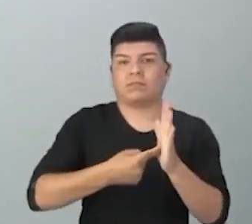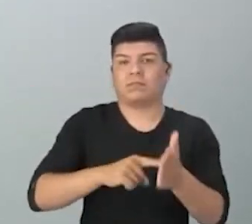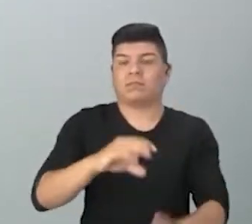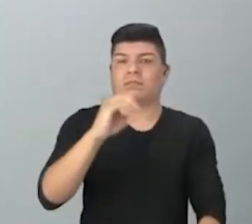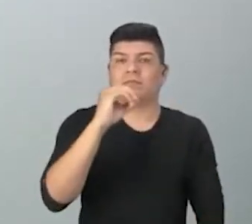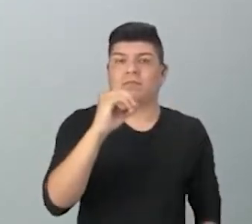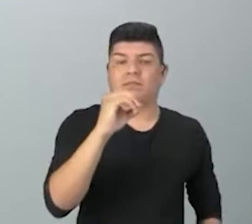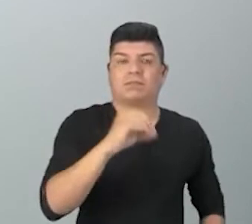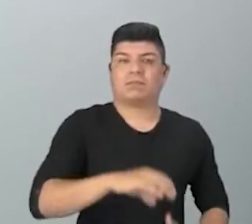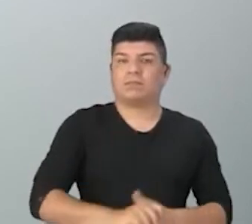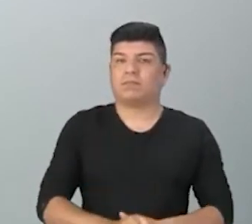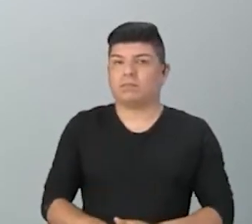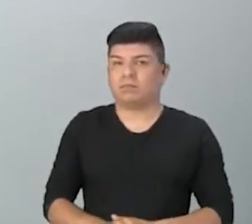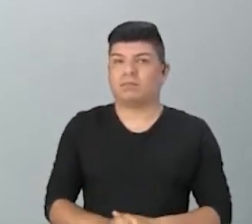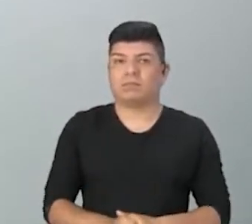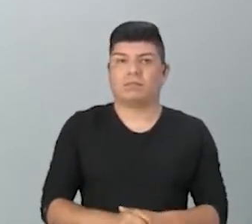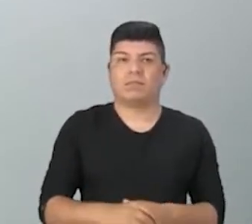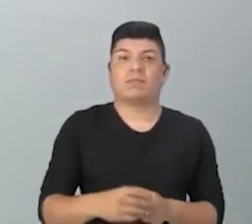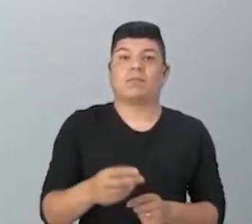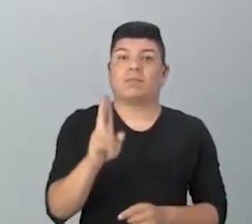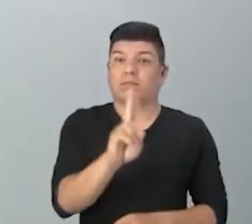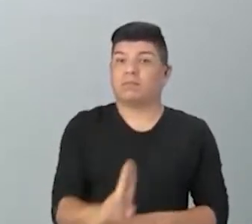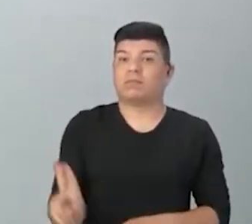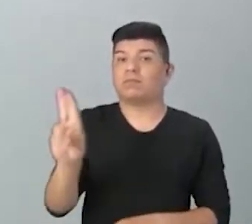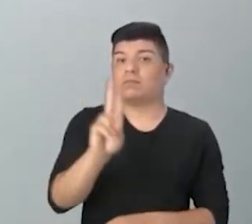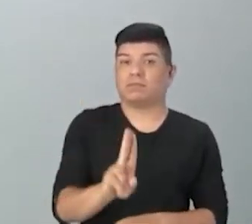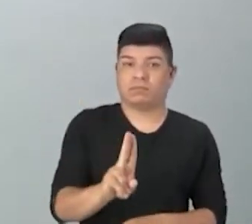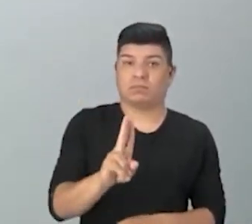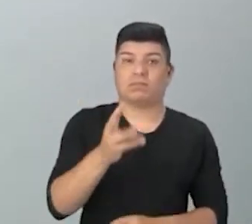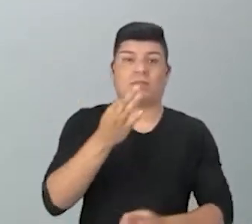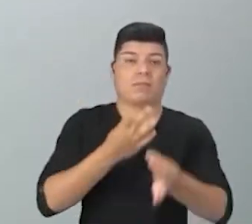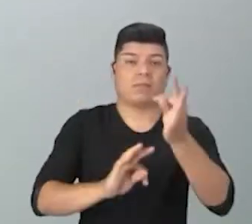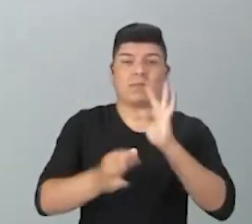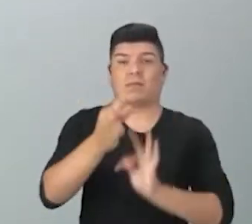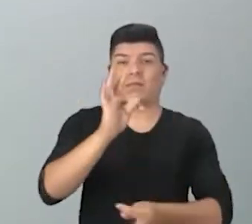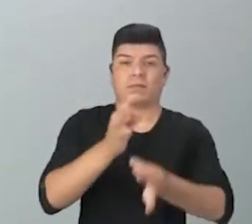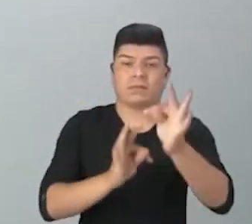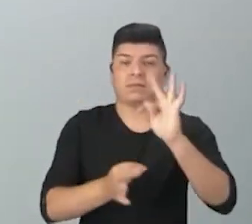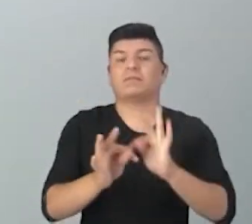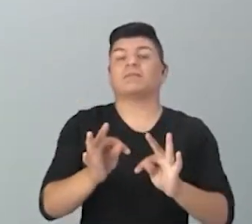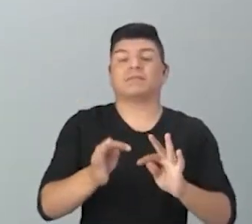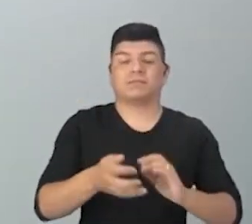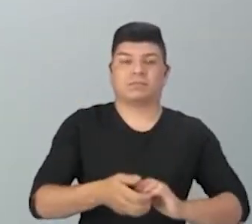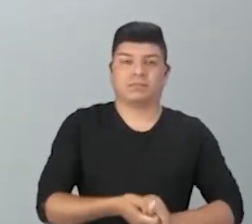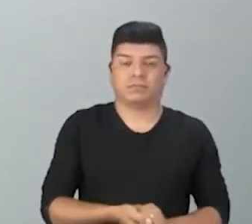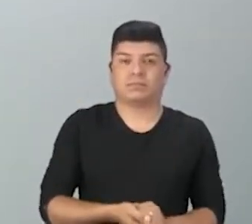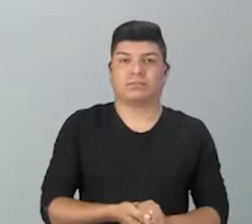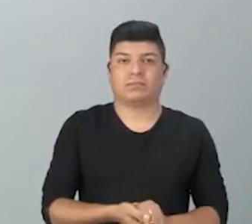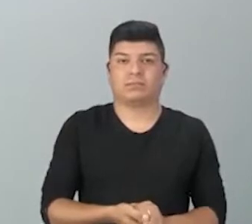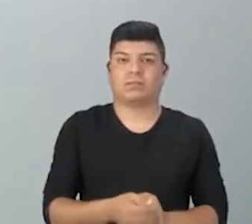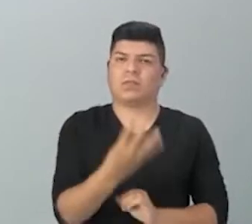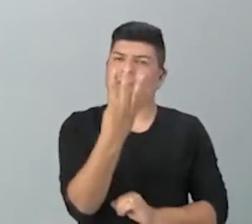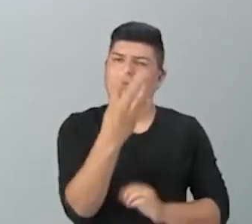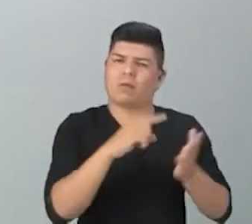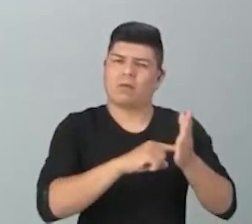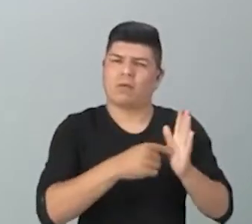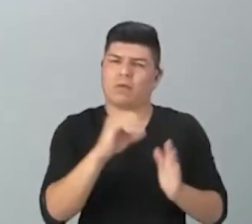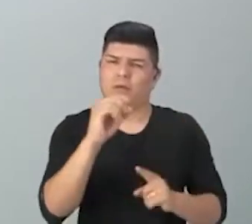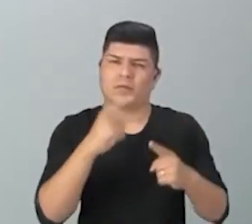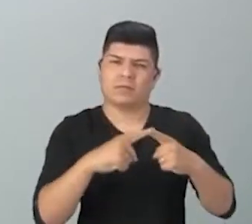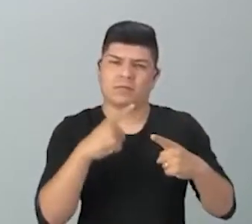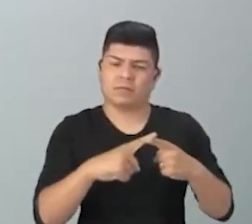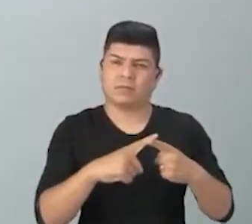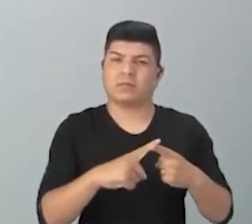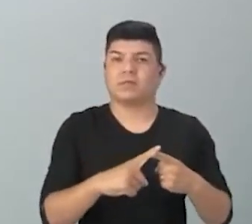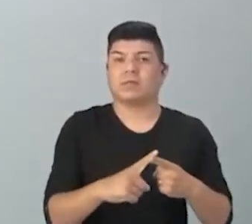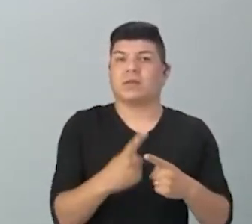a os Empreendimentos novos que usam alta tecnologia E aí quando você 4.0 é porque